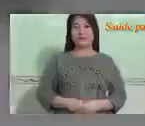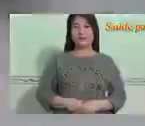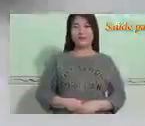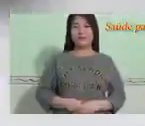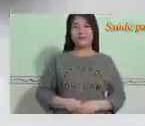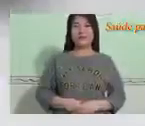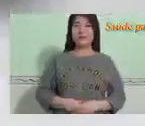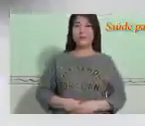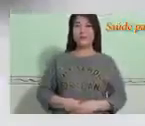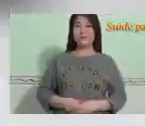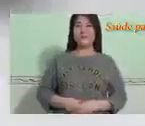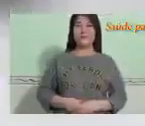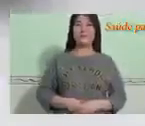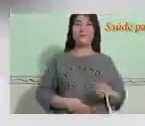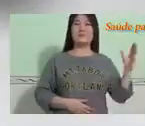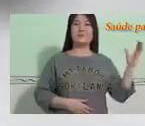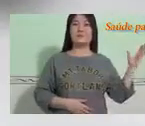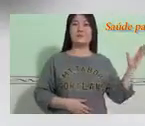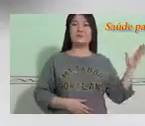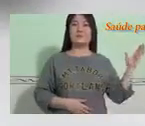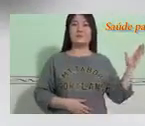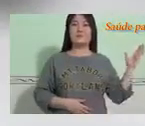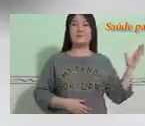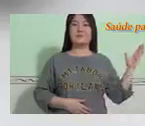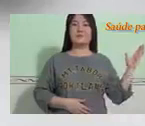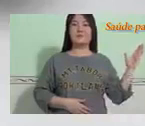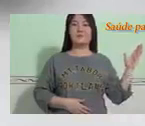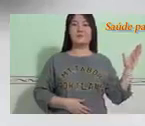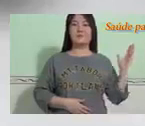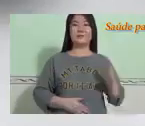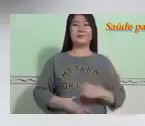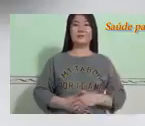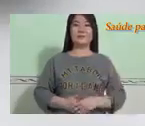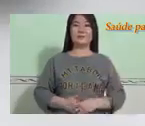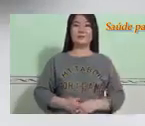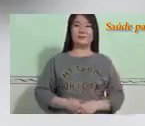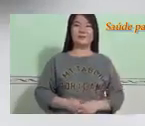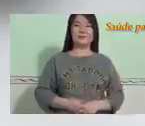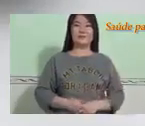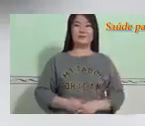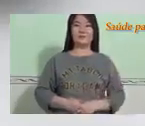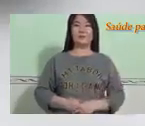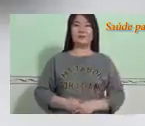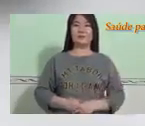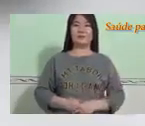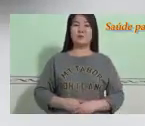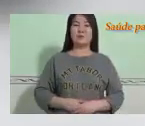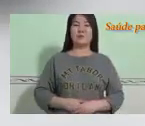corpos estranhos, que podem ser bactérias, vírus ou mesmo células tumorais.